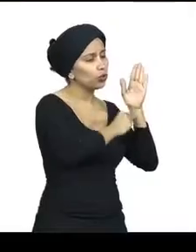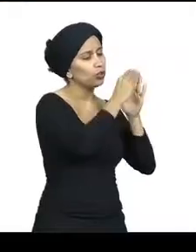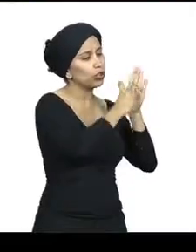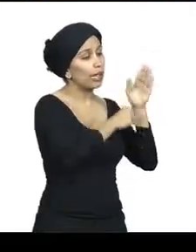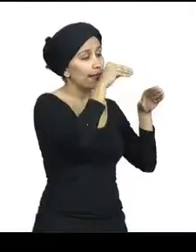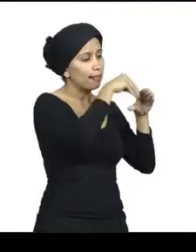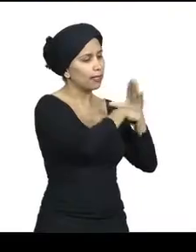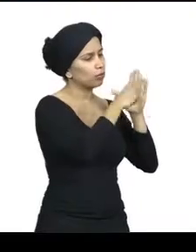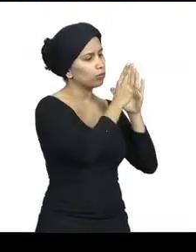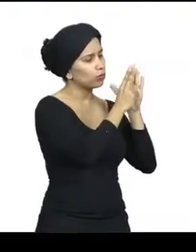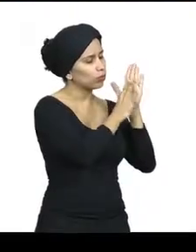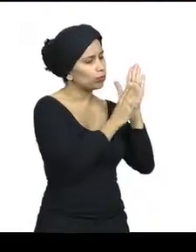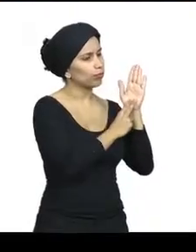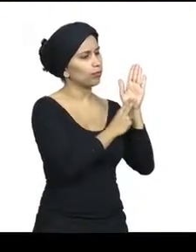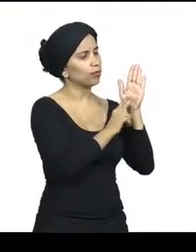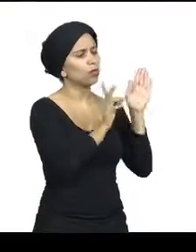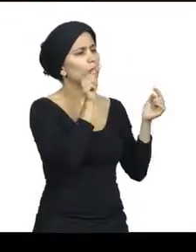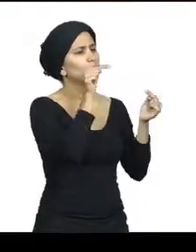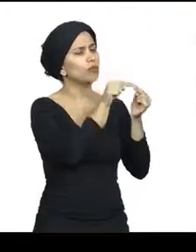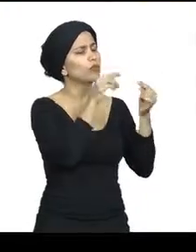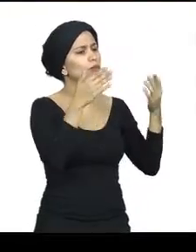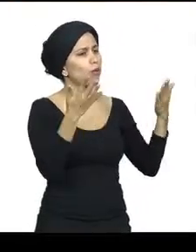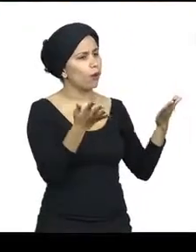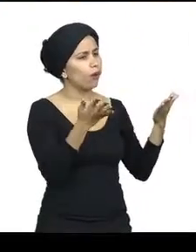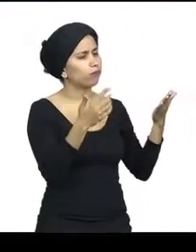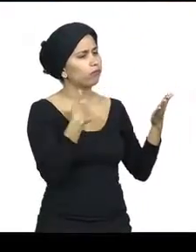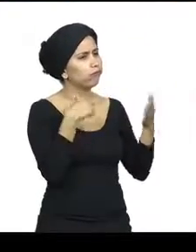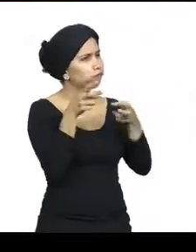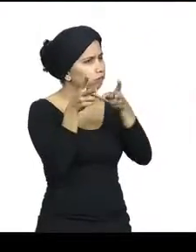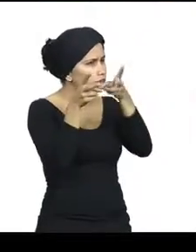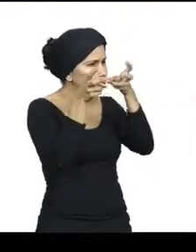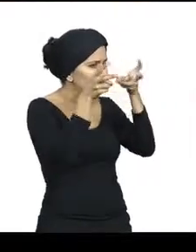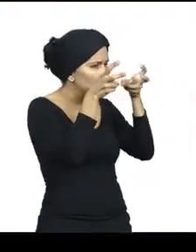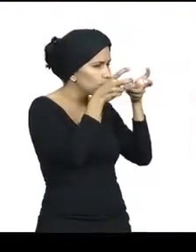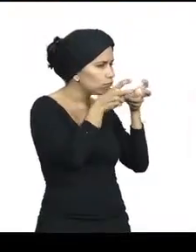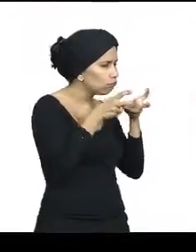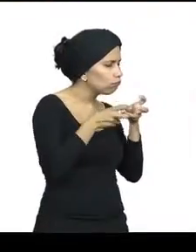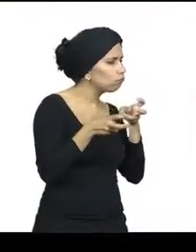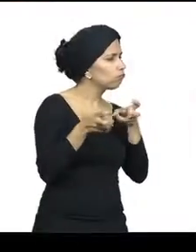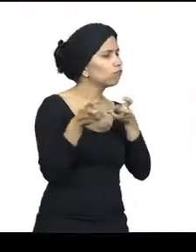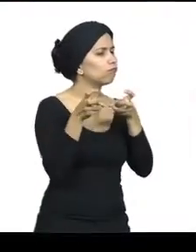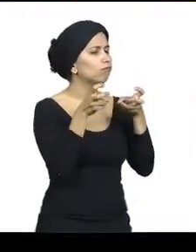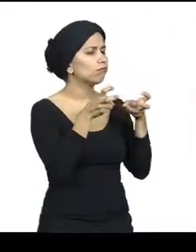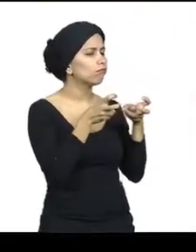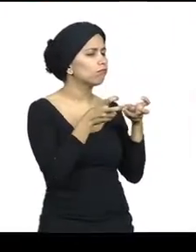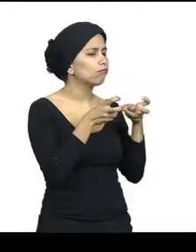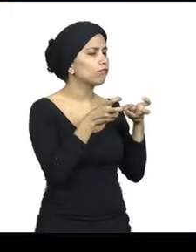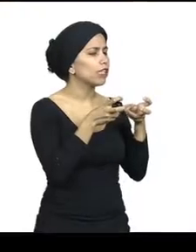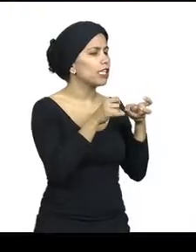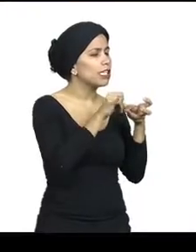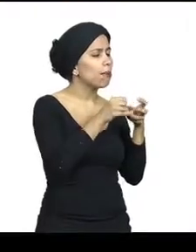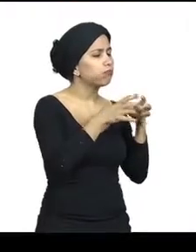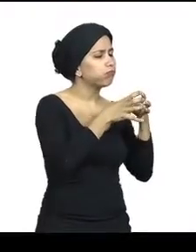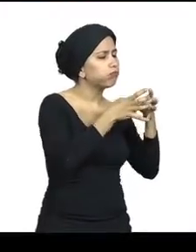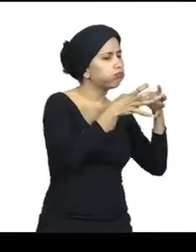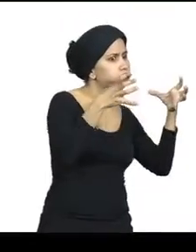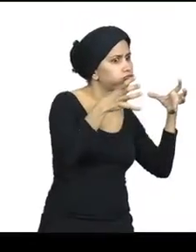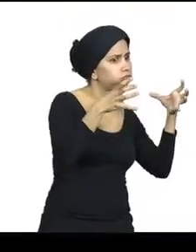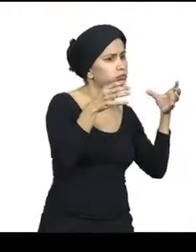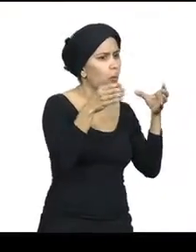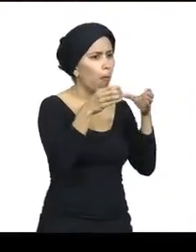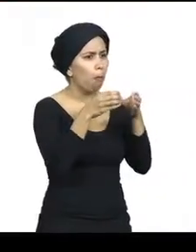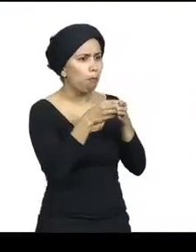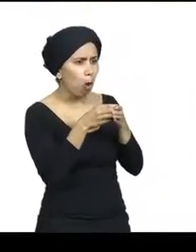normas. O objetivo é você identificar a concentração, a intensidade, que servirá de